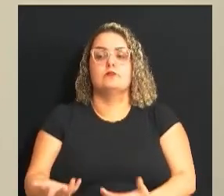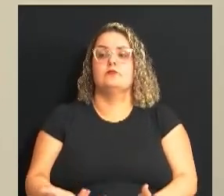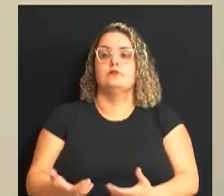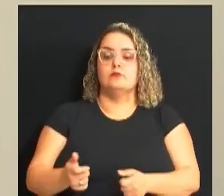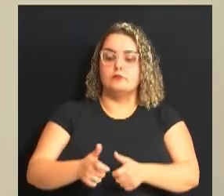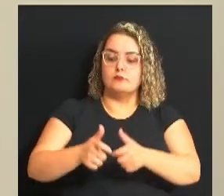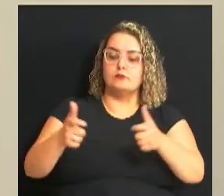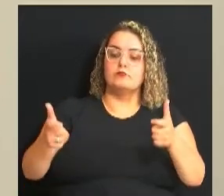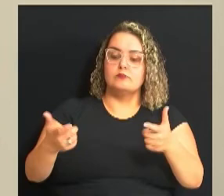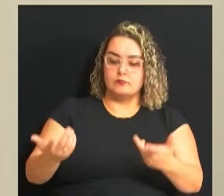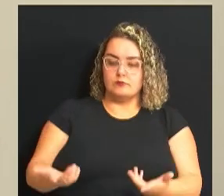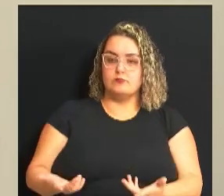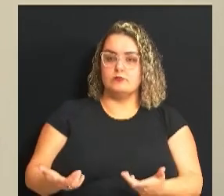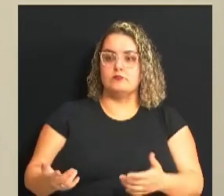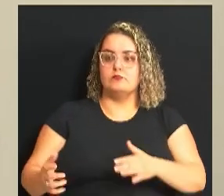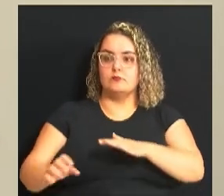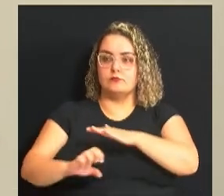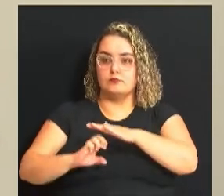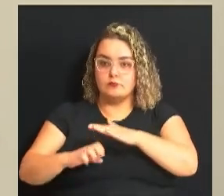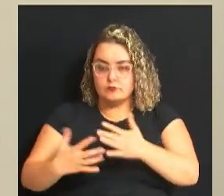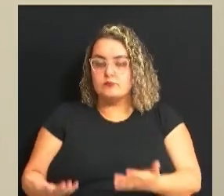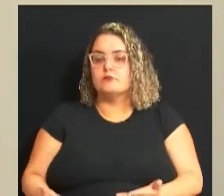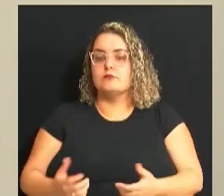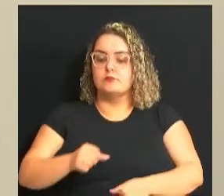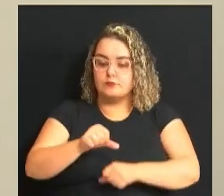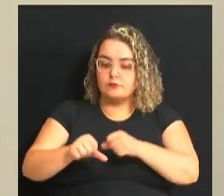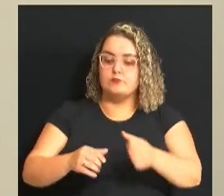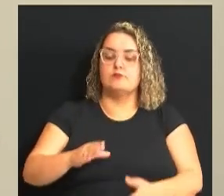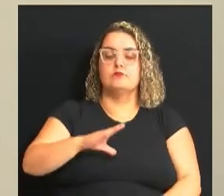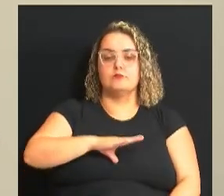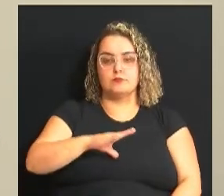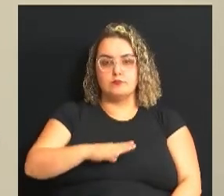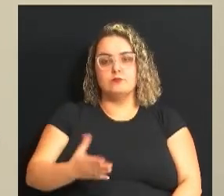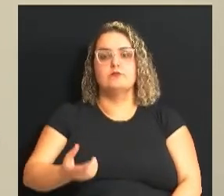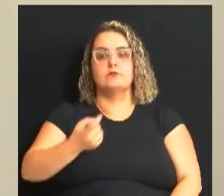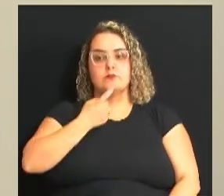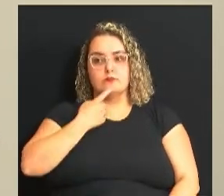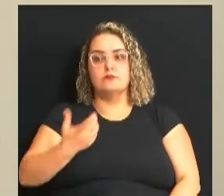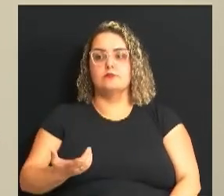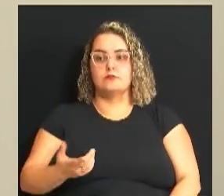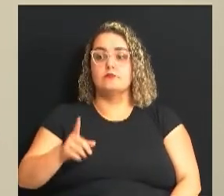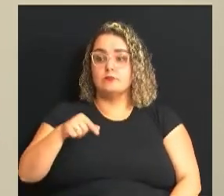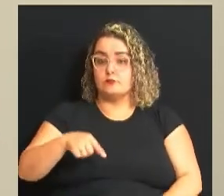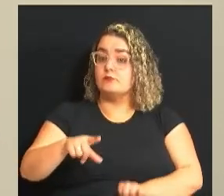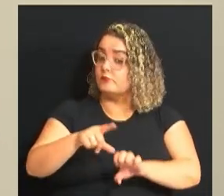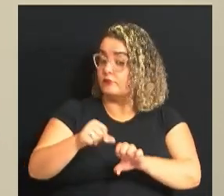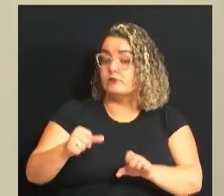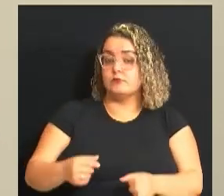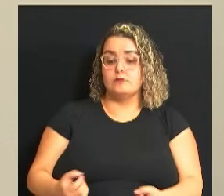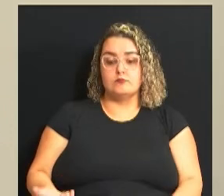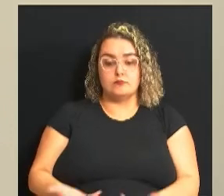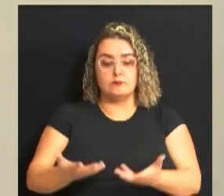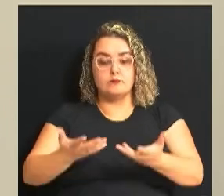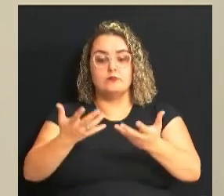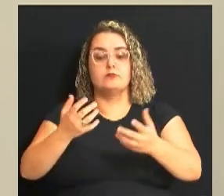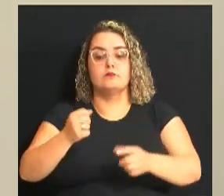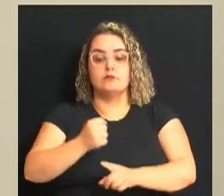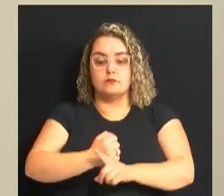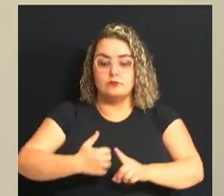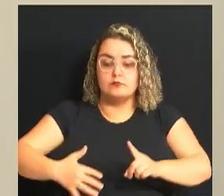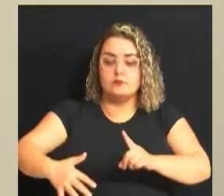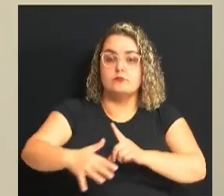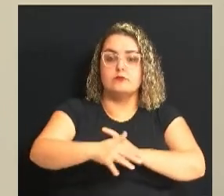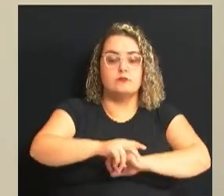empresário e transformar a sua vida dentro da sociedade. Porque é isso que o empresário faz, ele contribui à sociedade nos